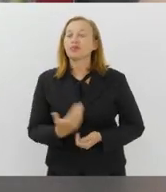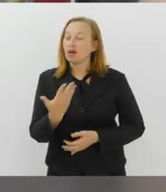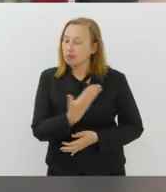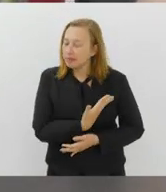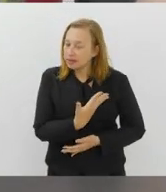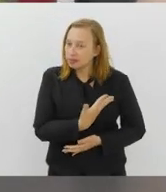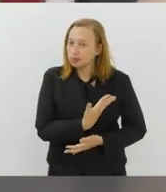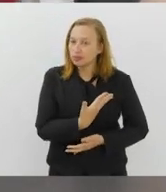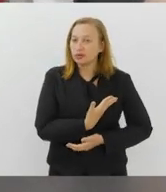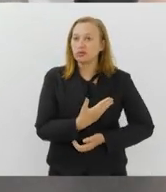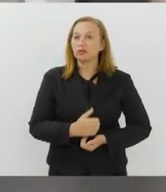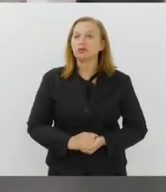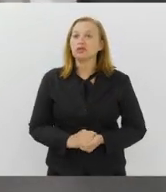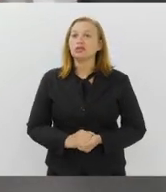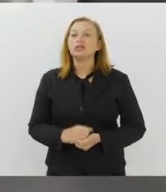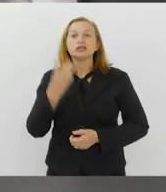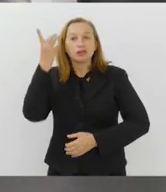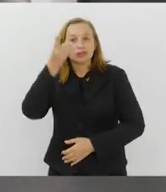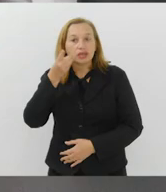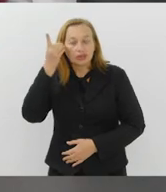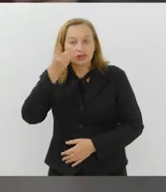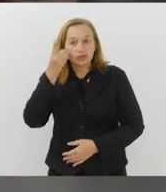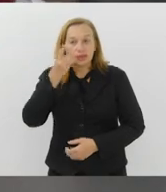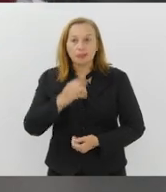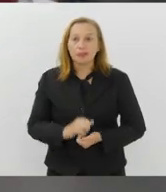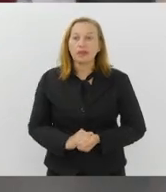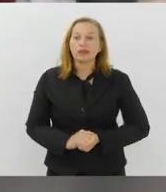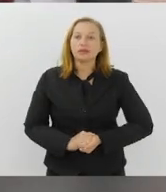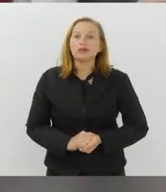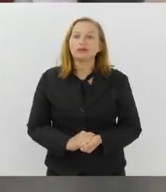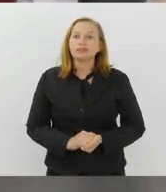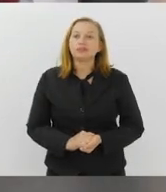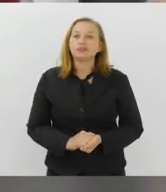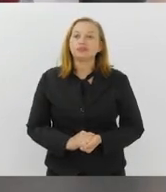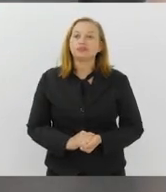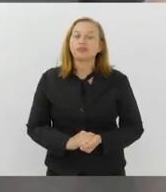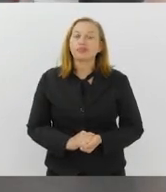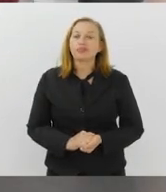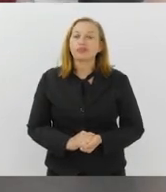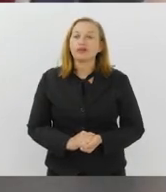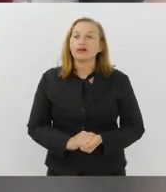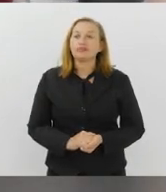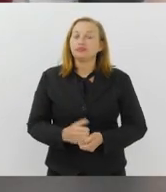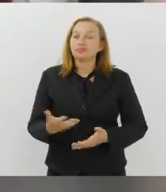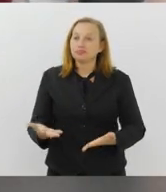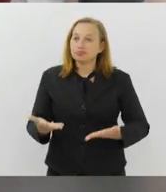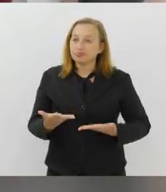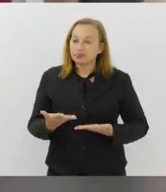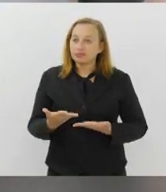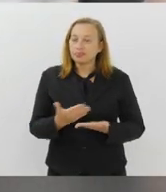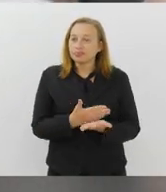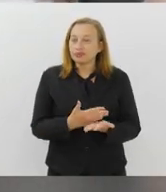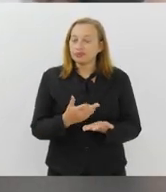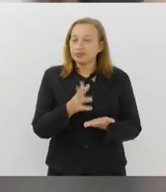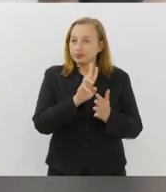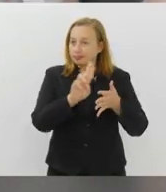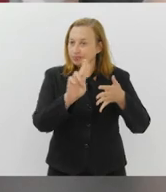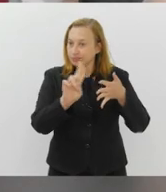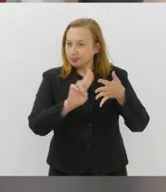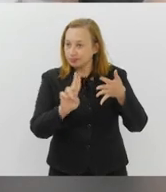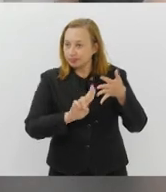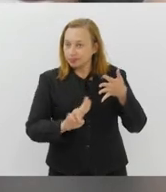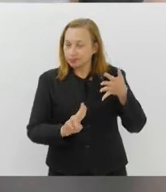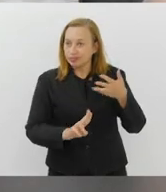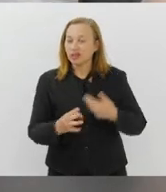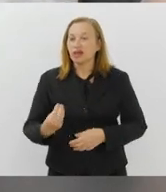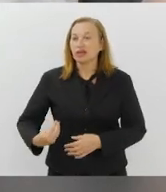amigos, senhores e senhoras deputados e senhoras deputadas, aqui começando a nominar minha querida